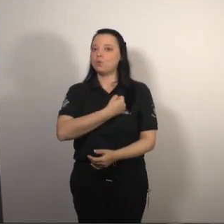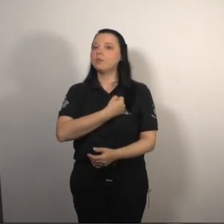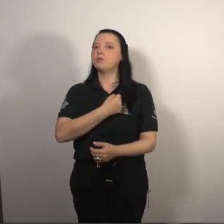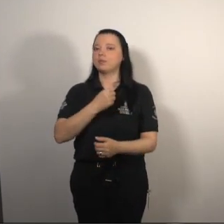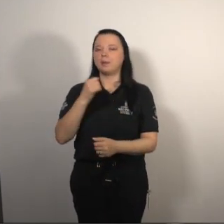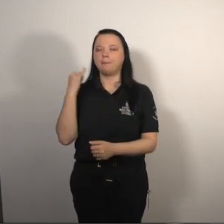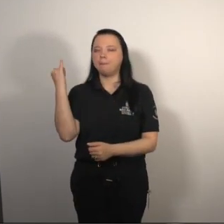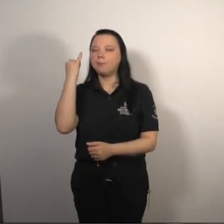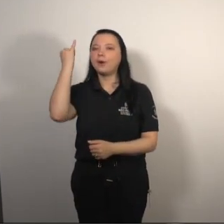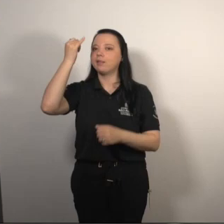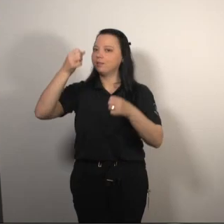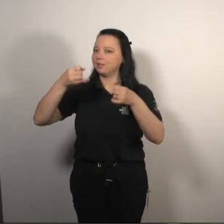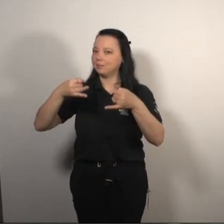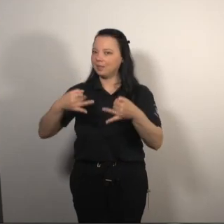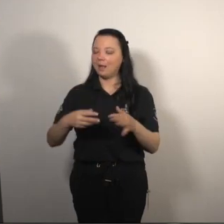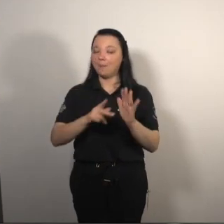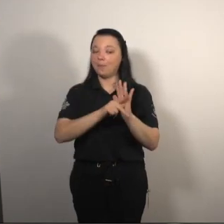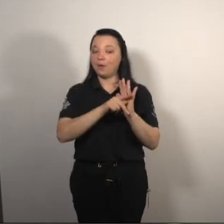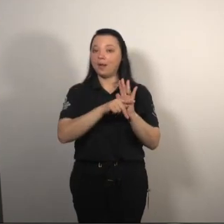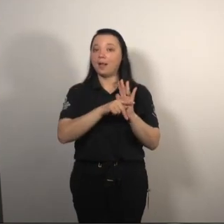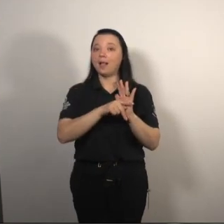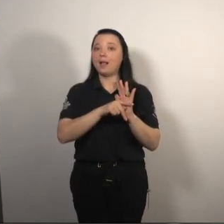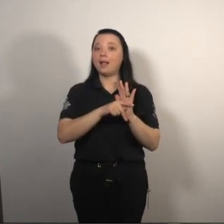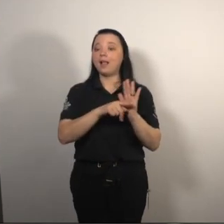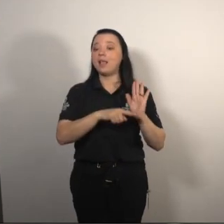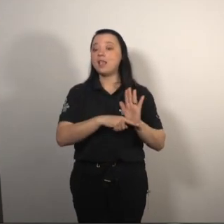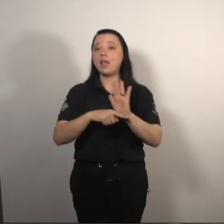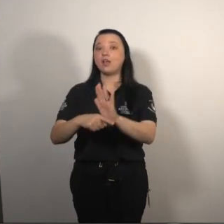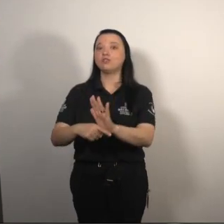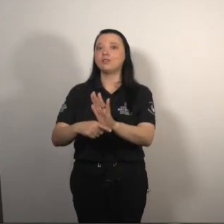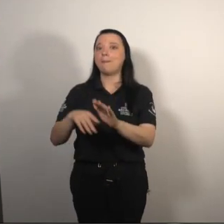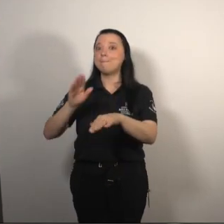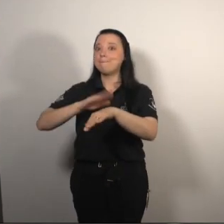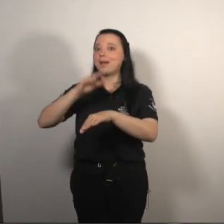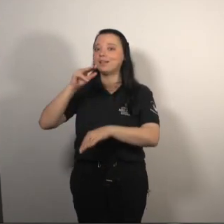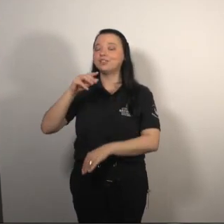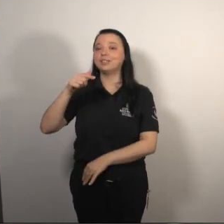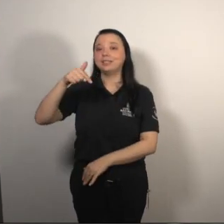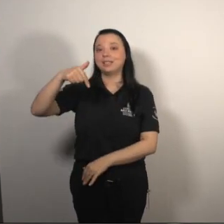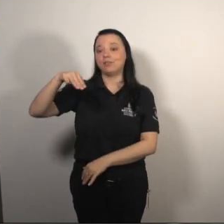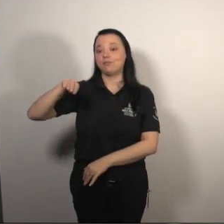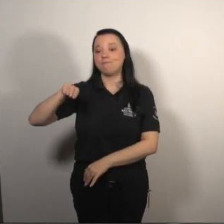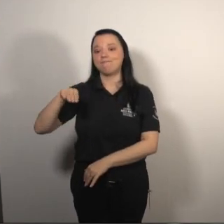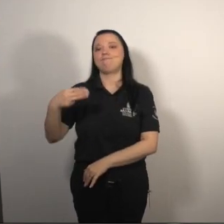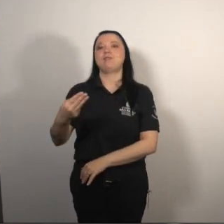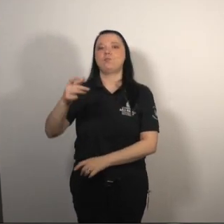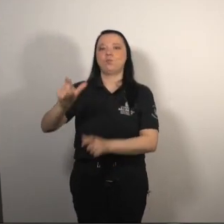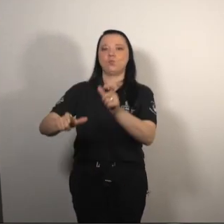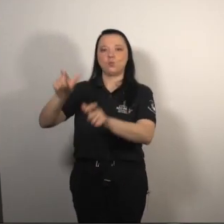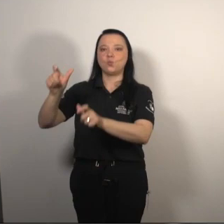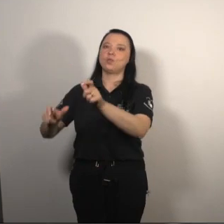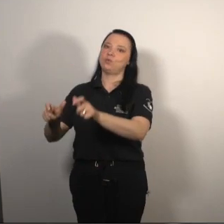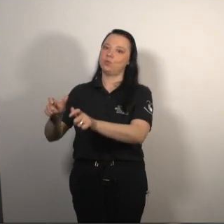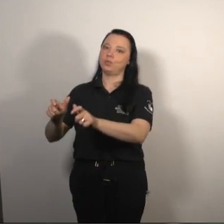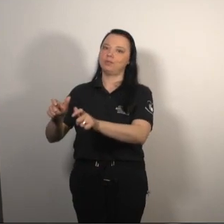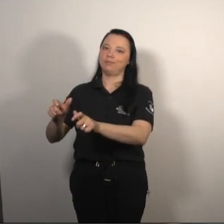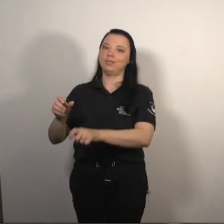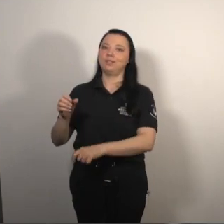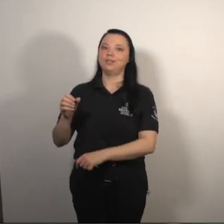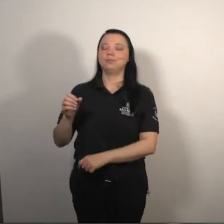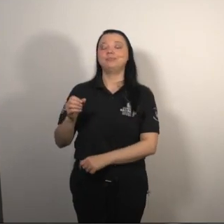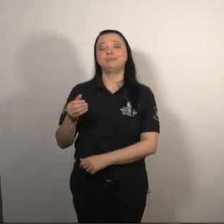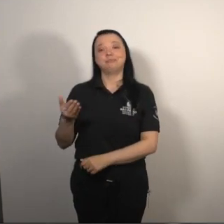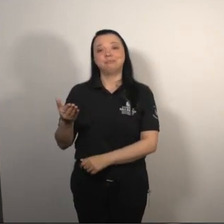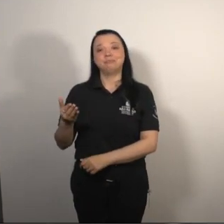aqui, que é um programa que beneficia mais de 7 milhões de pessoas, diretamente ou indiretamente, através da sua